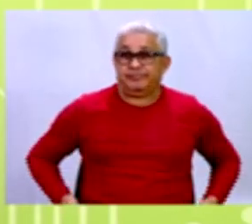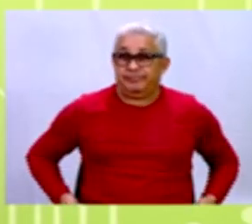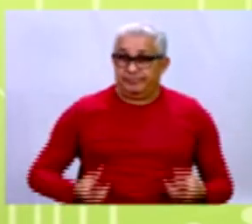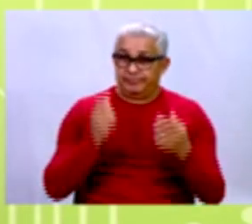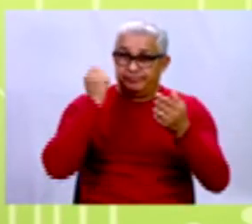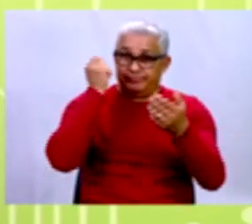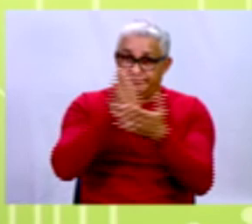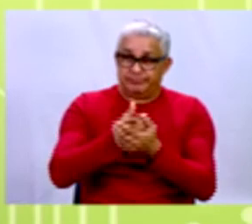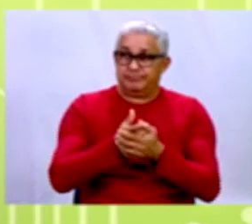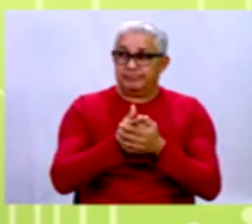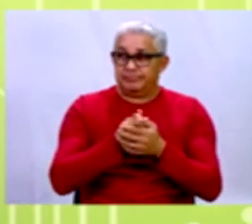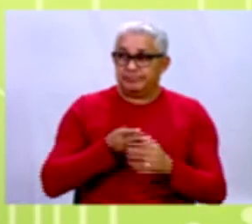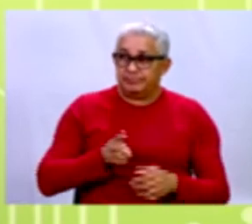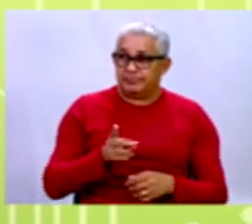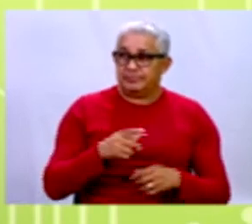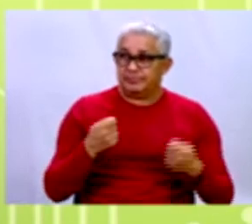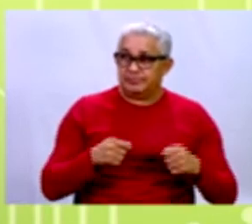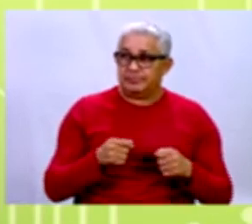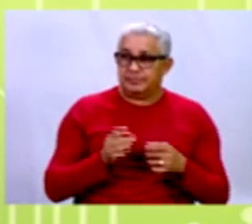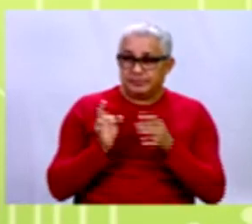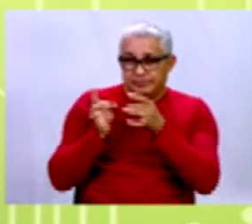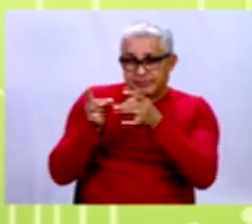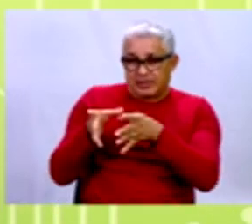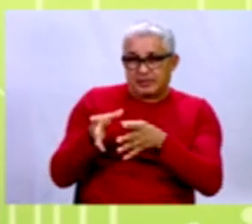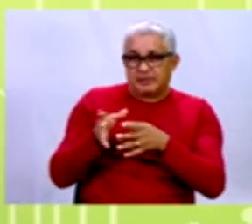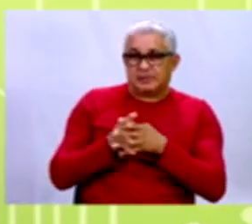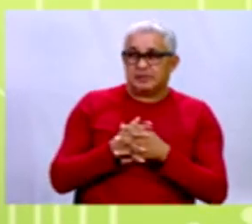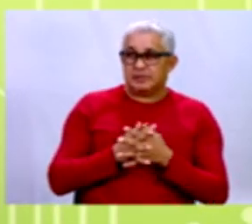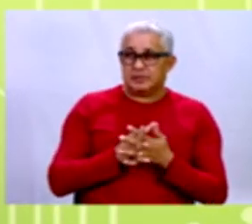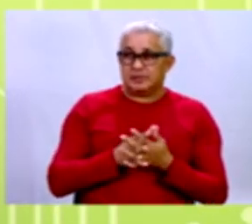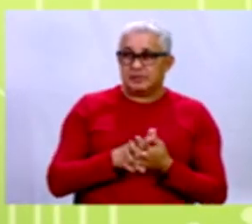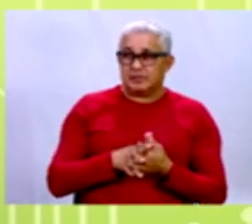né? Então a gente sempre tem que deixar ali essa continha